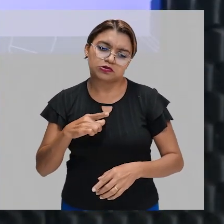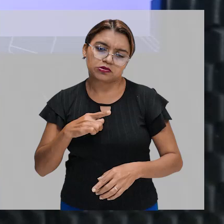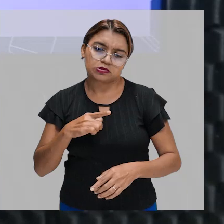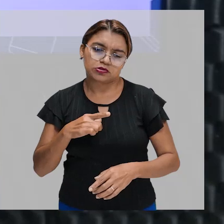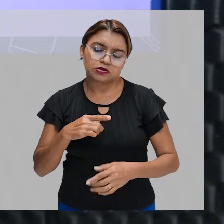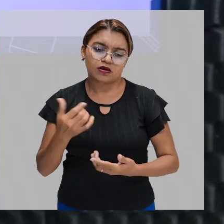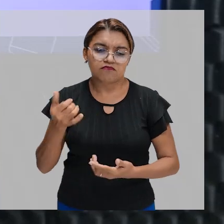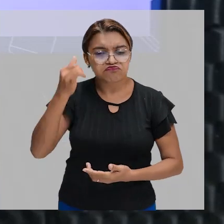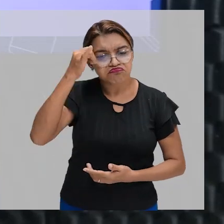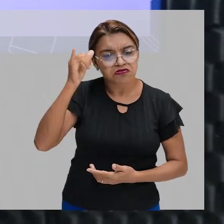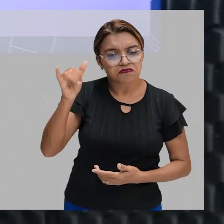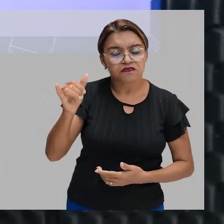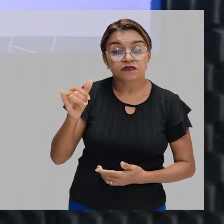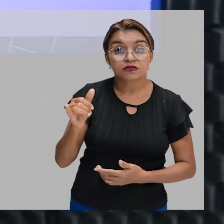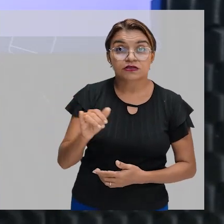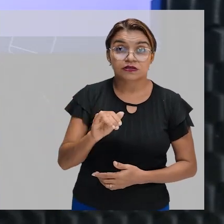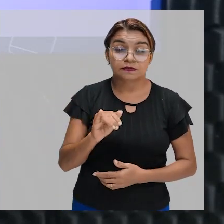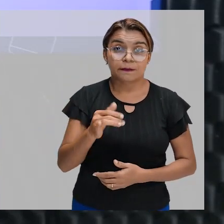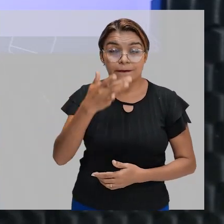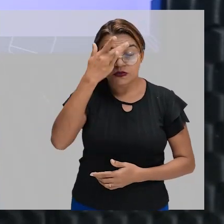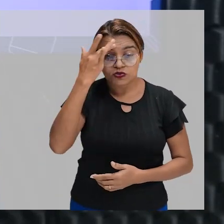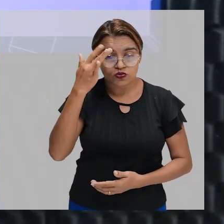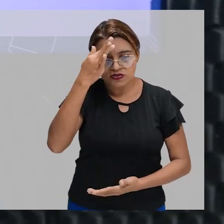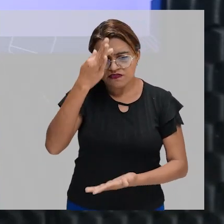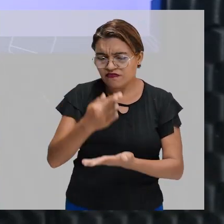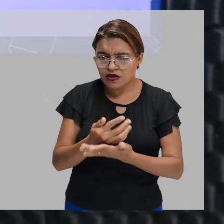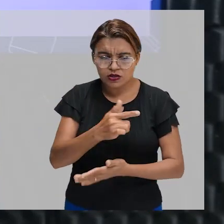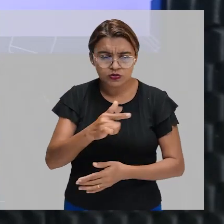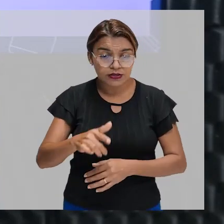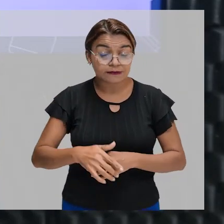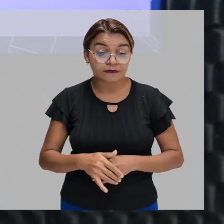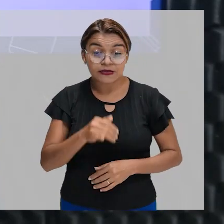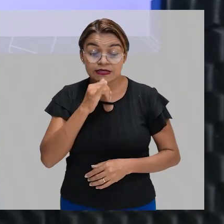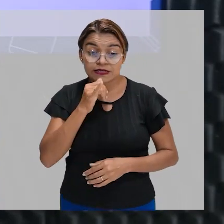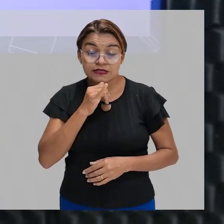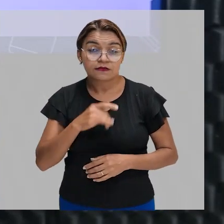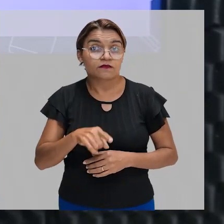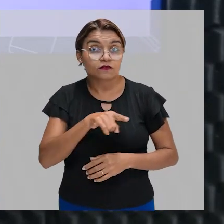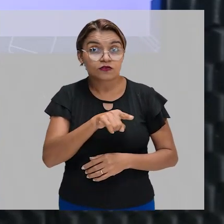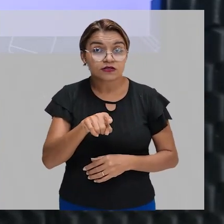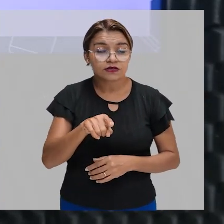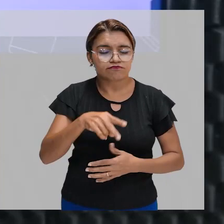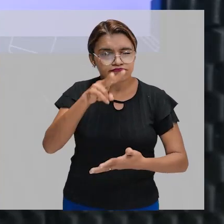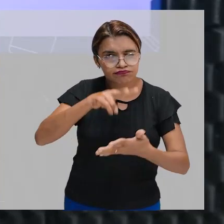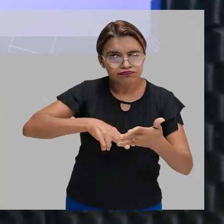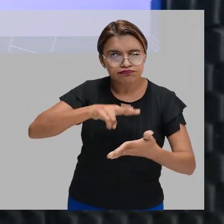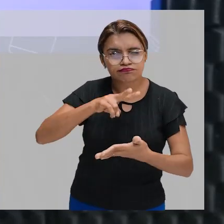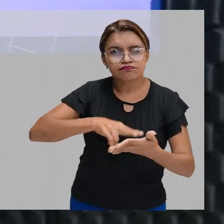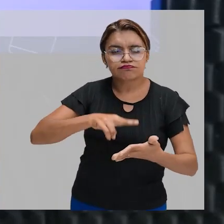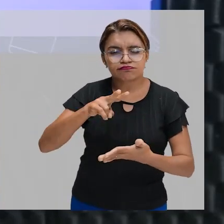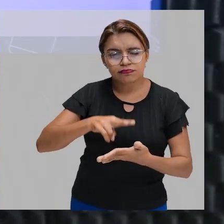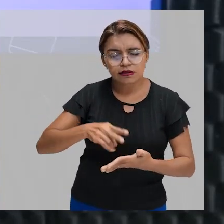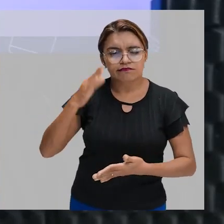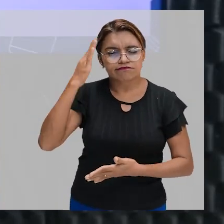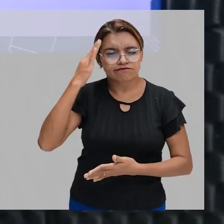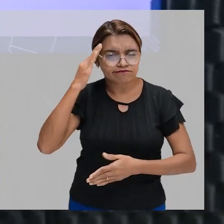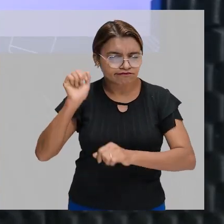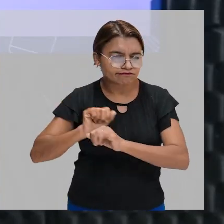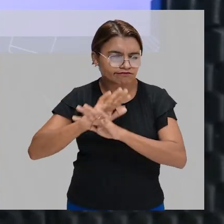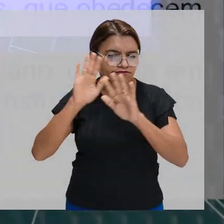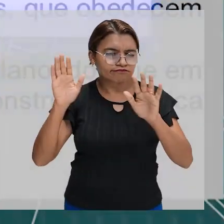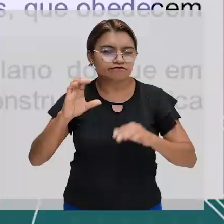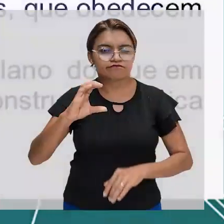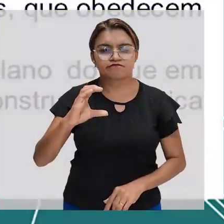que dessa dessa questão aqui você vai ter uma ideia do que trata cada uma dessas obras letra